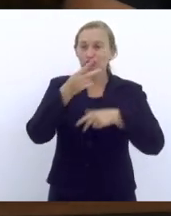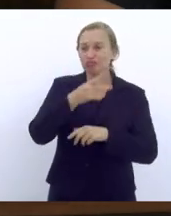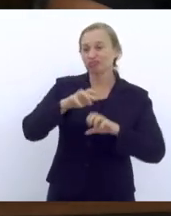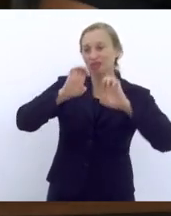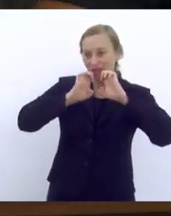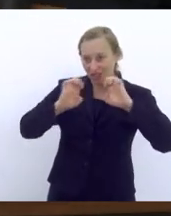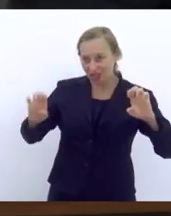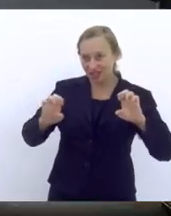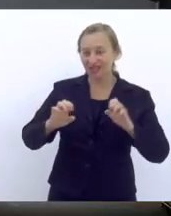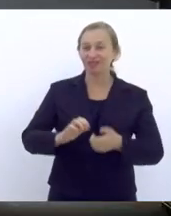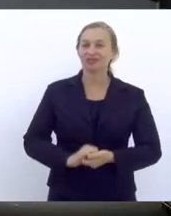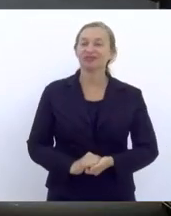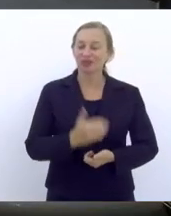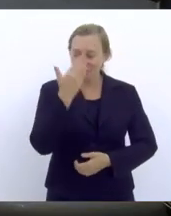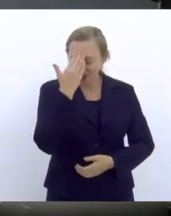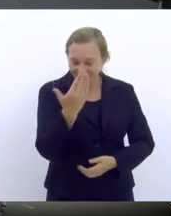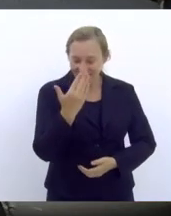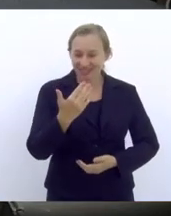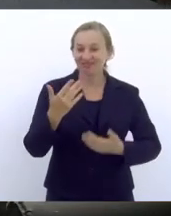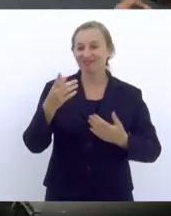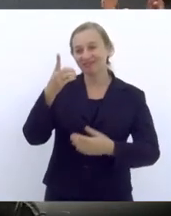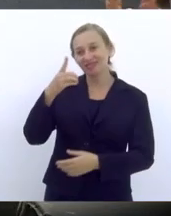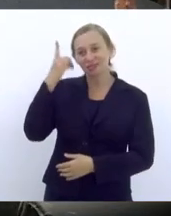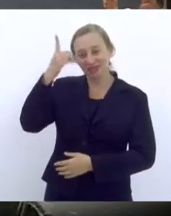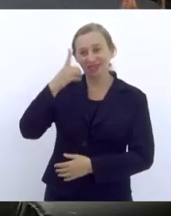evangelização. Muito obrigado, deputado.